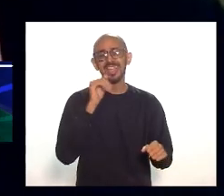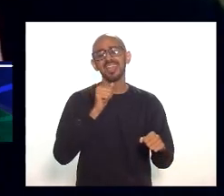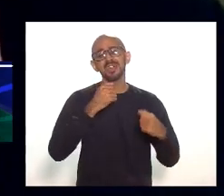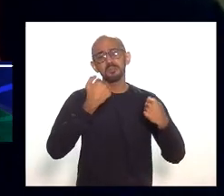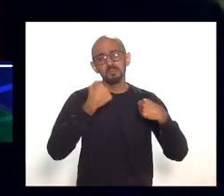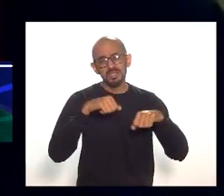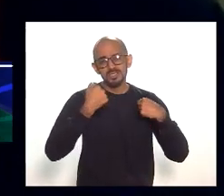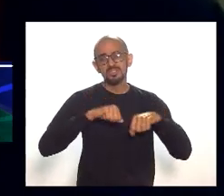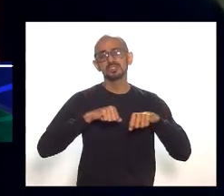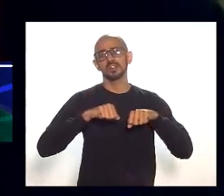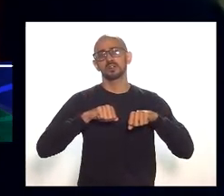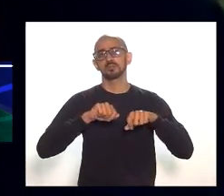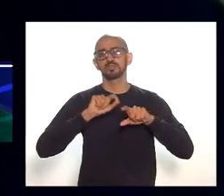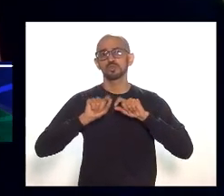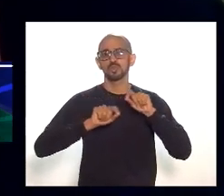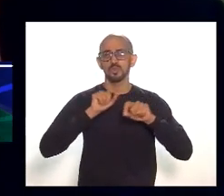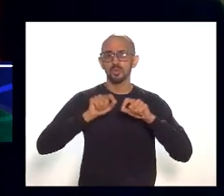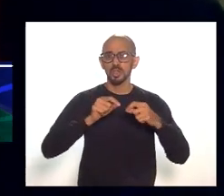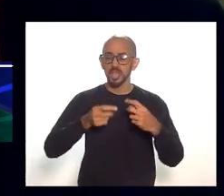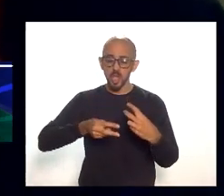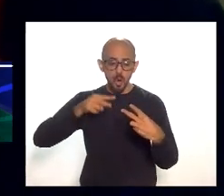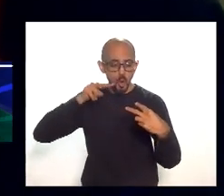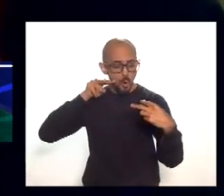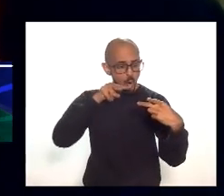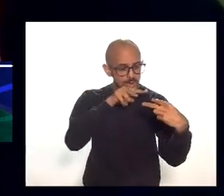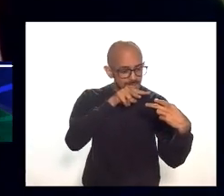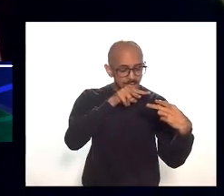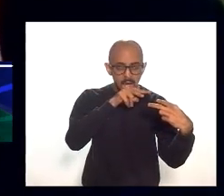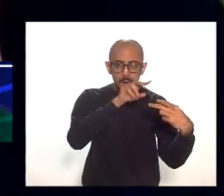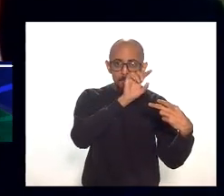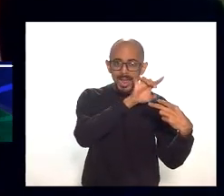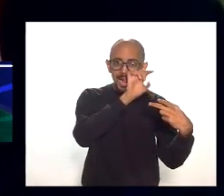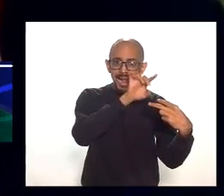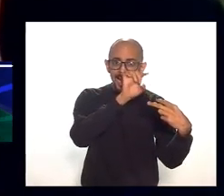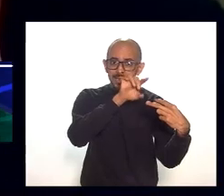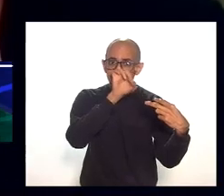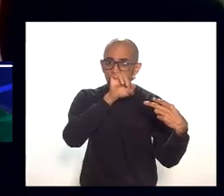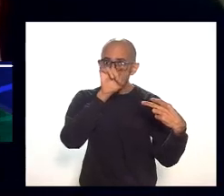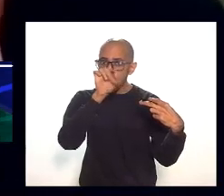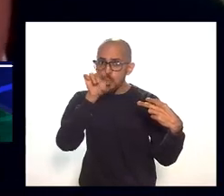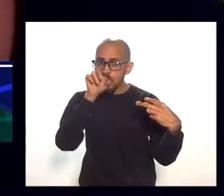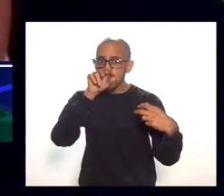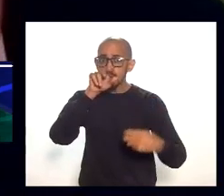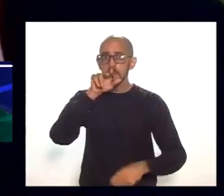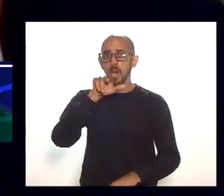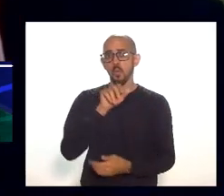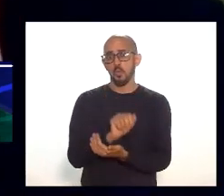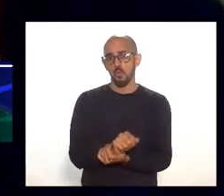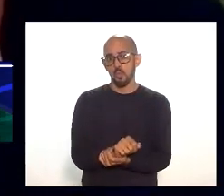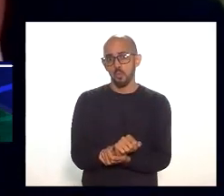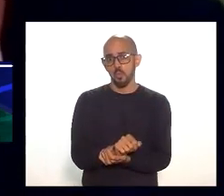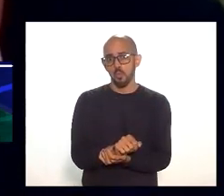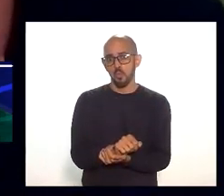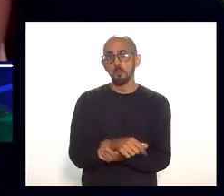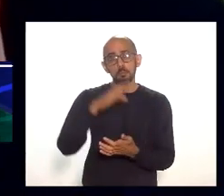olhar um pouco para os nossos irmãos. Como disse o Serafini, para os mais